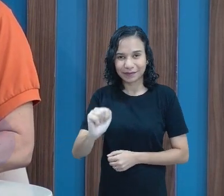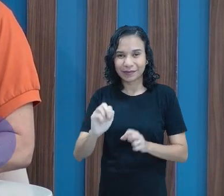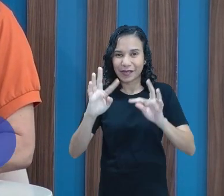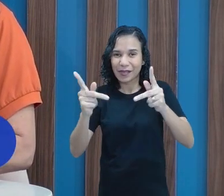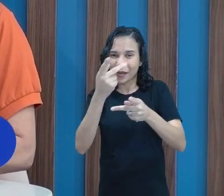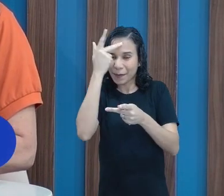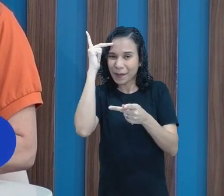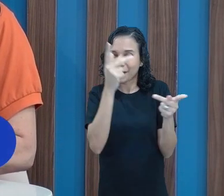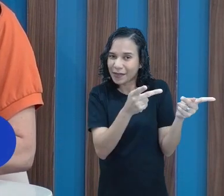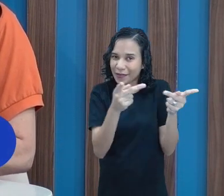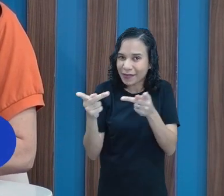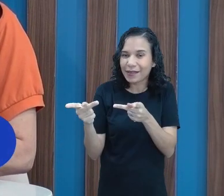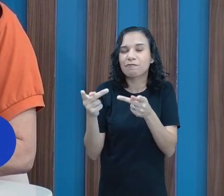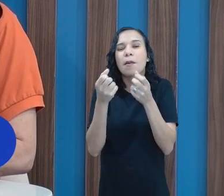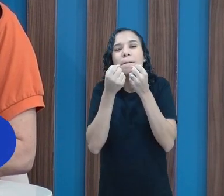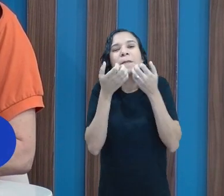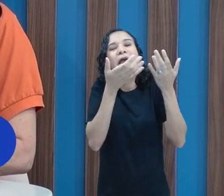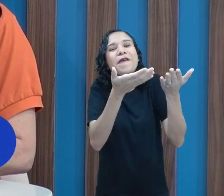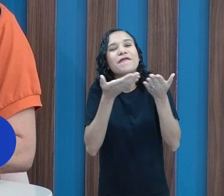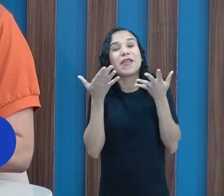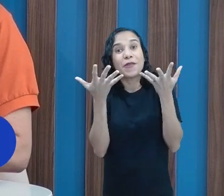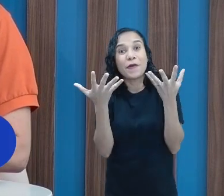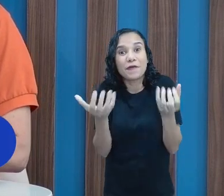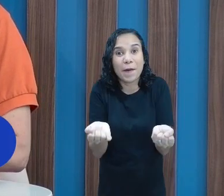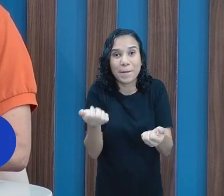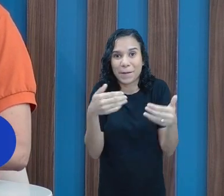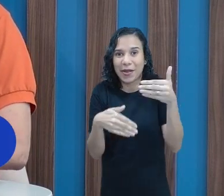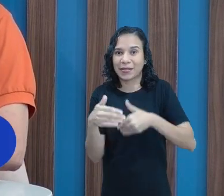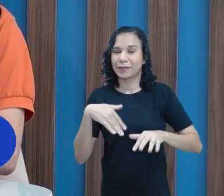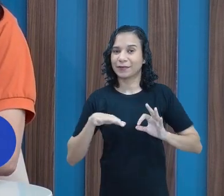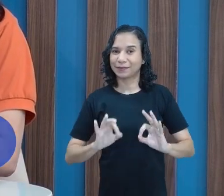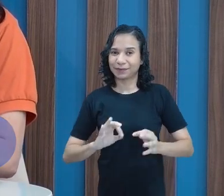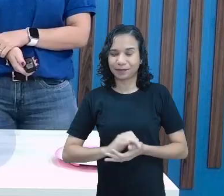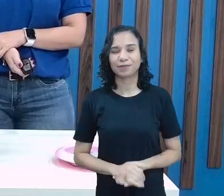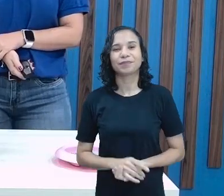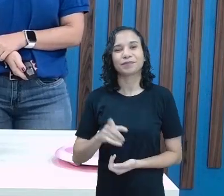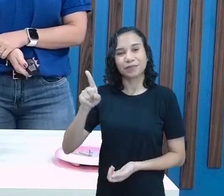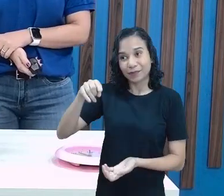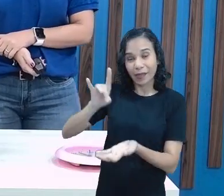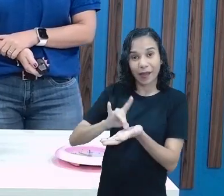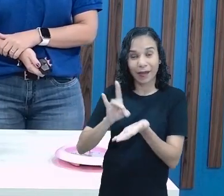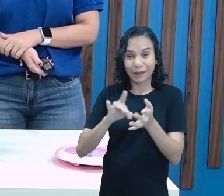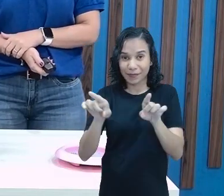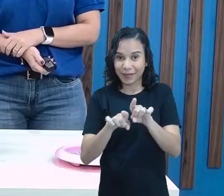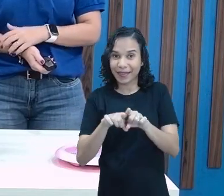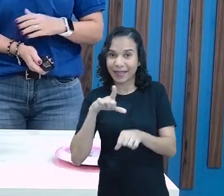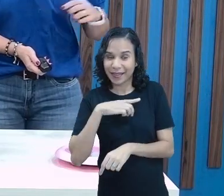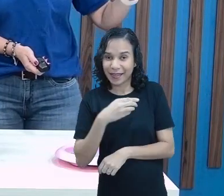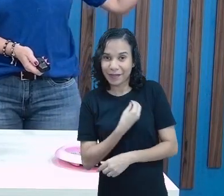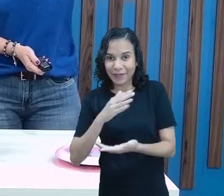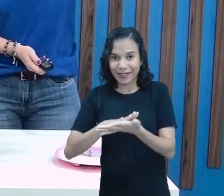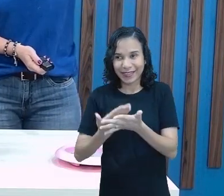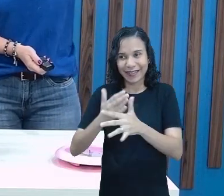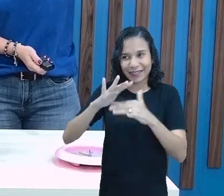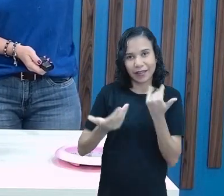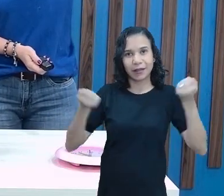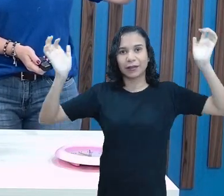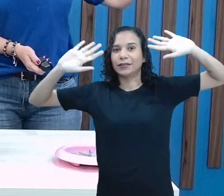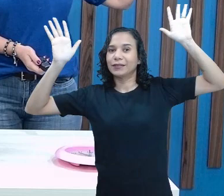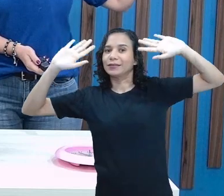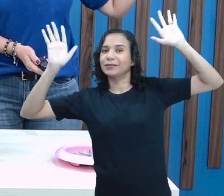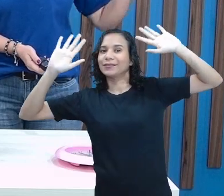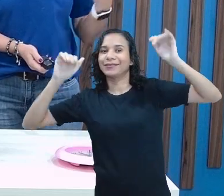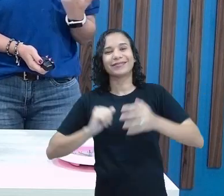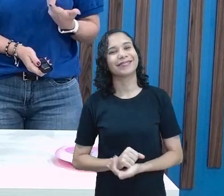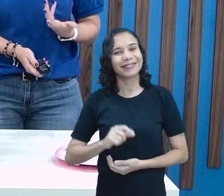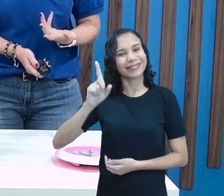que está assistindo, sejam super bem-vindos e vamos participar, tá bom? Isso mesmo. Também temos aqui a presença da nossa intérprete de